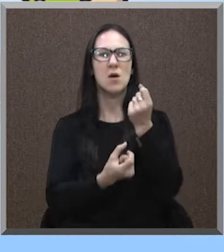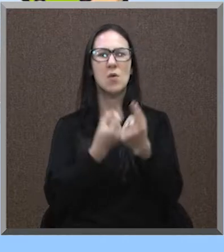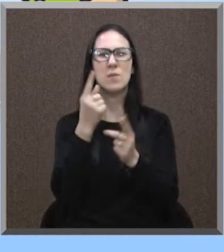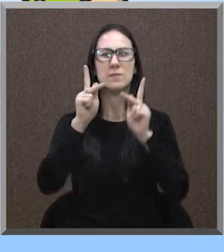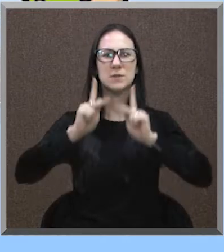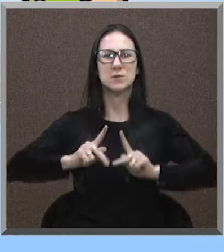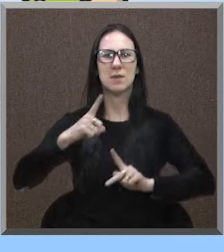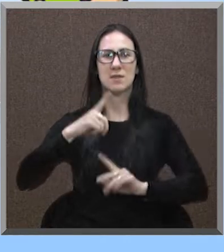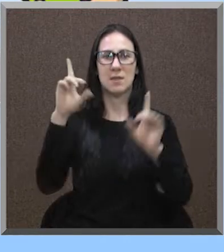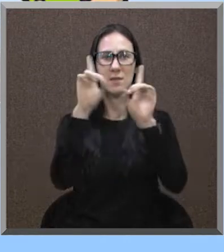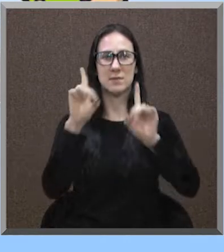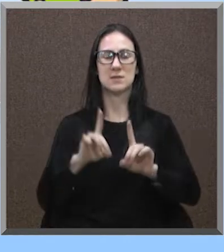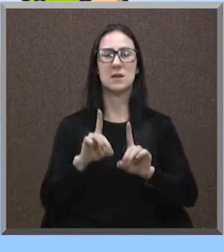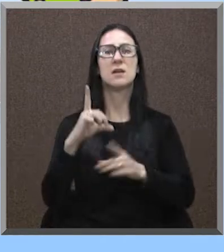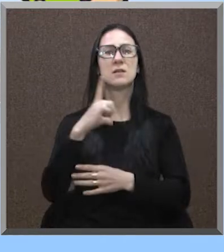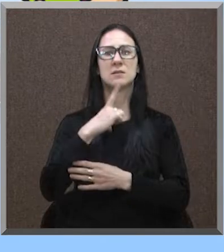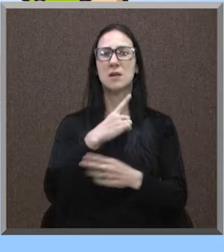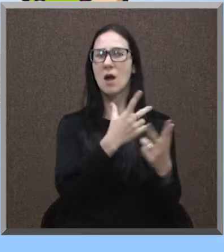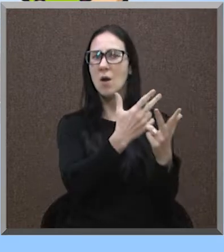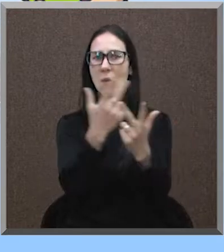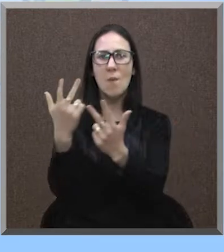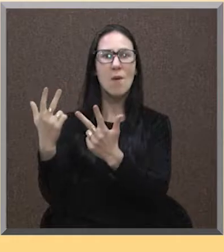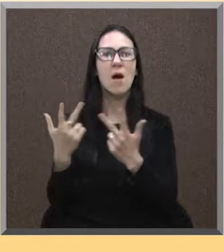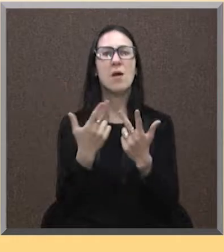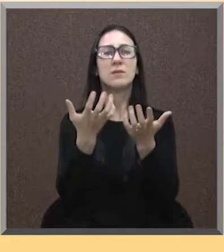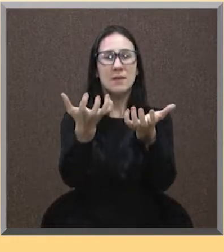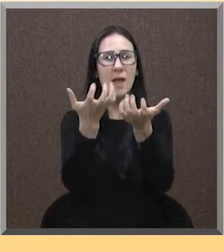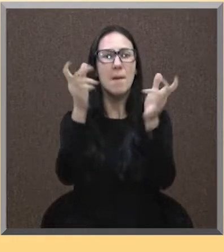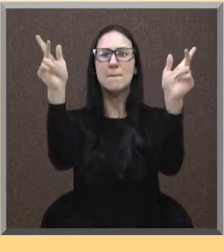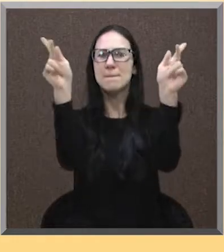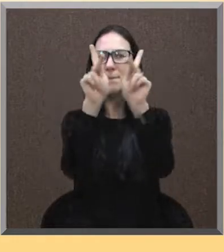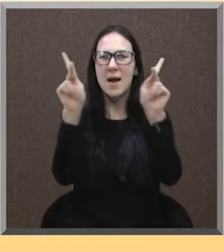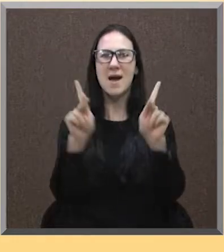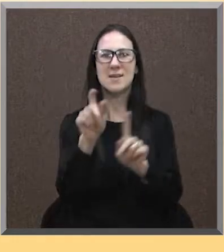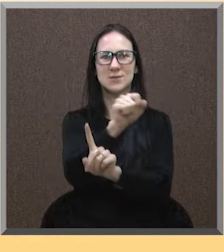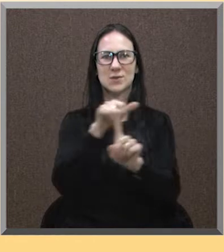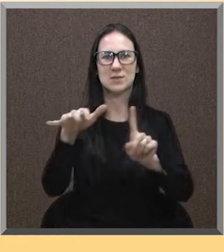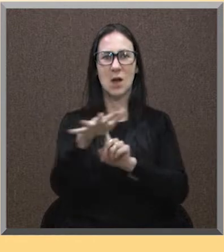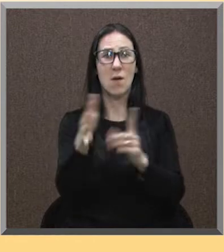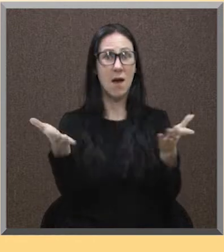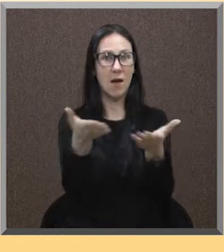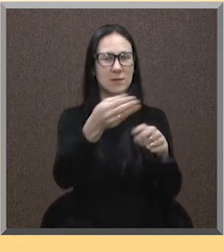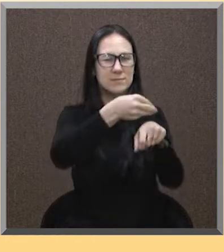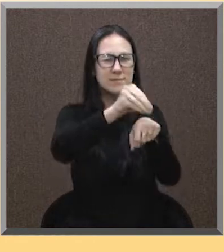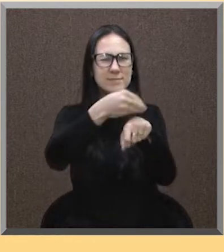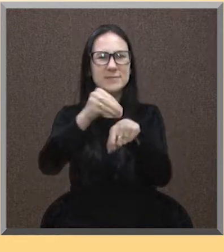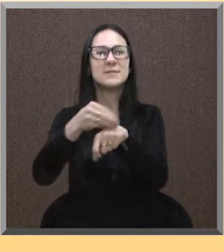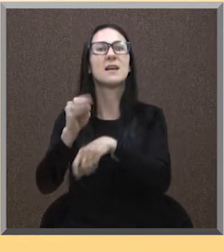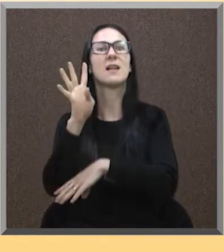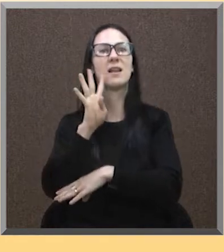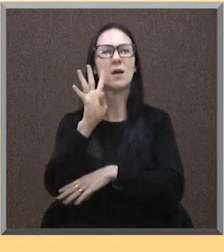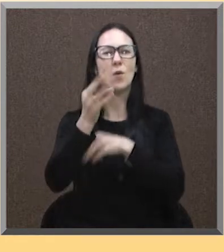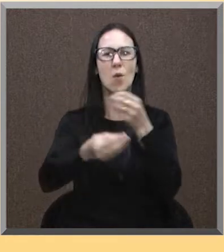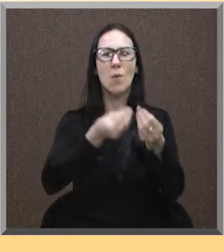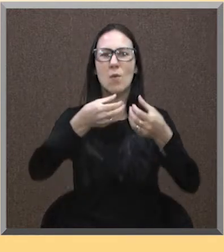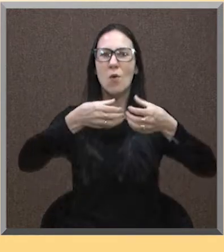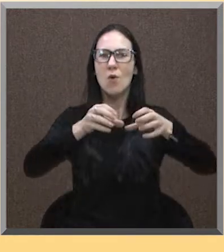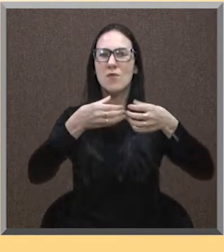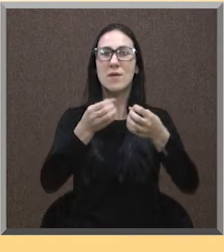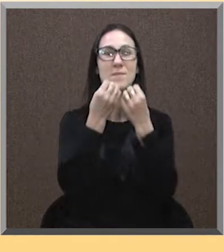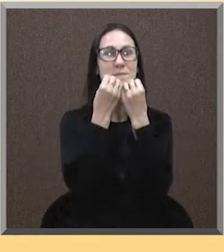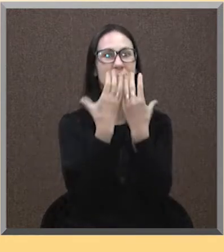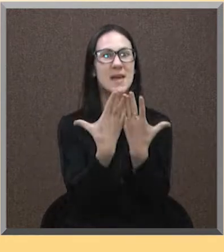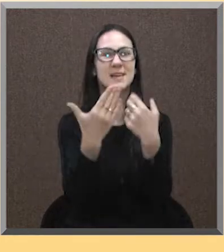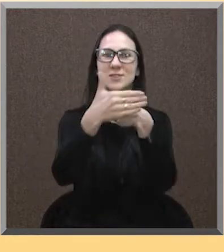outras e também querem viver em paz na sociedade. E é por isso que vamos mostrar algumas dicas bem legais para uma convivência boa, gentil